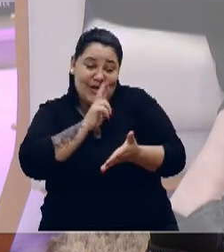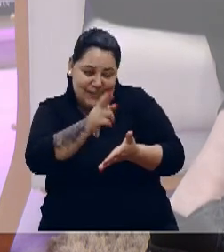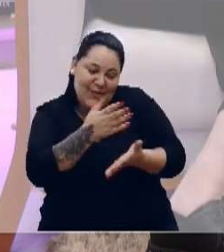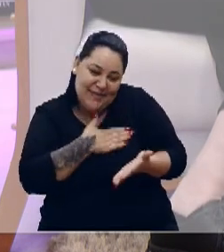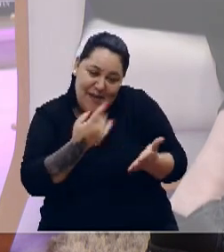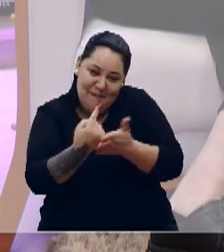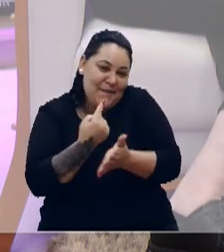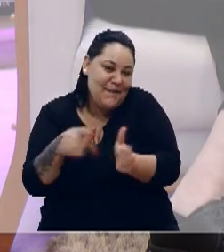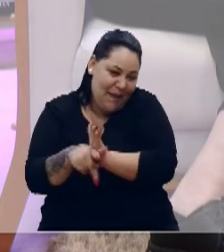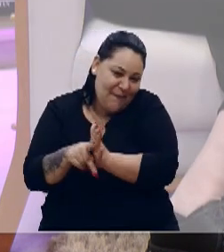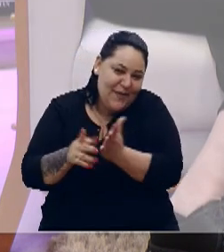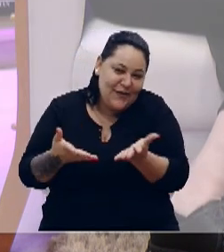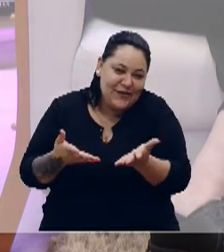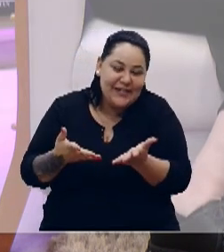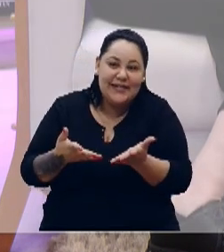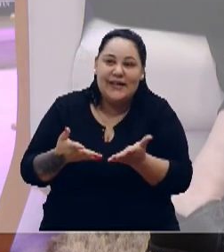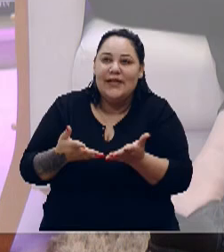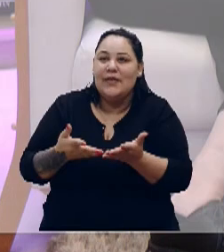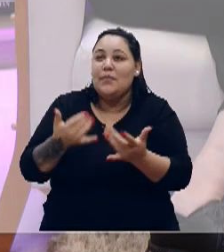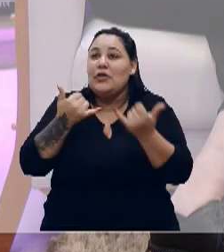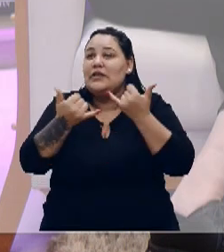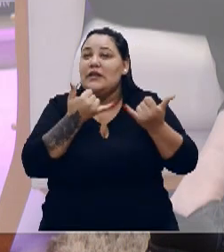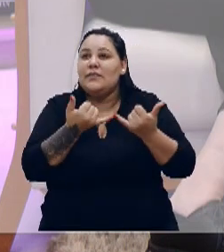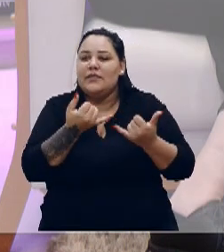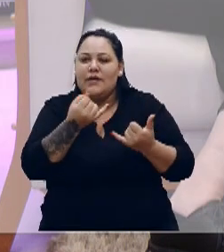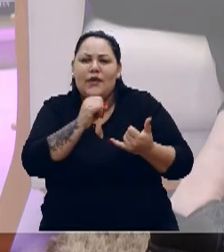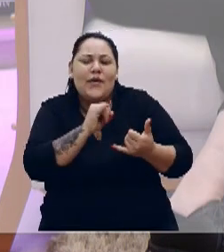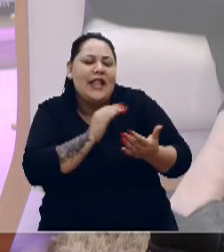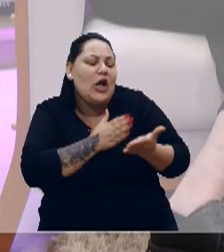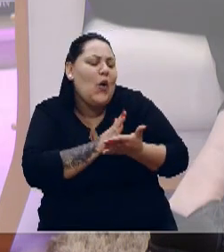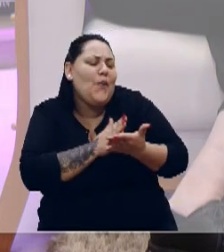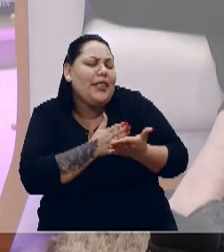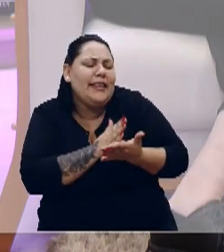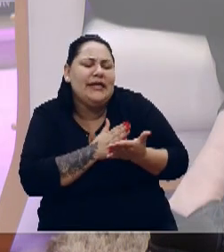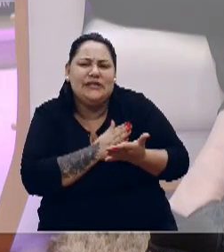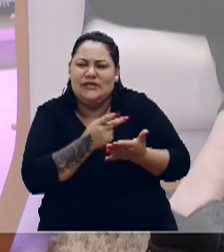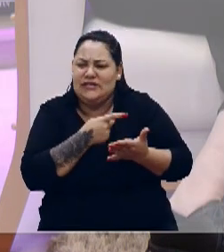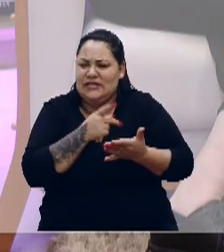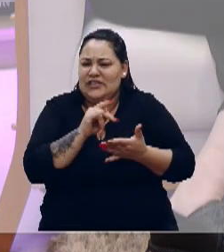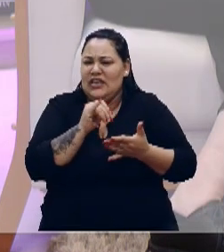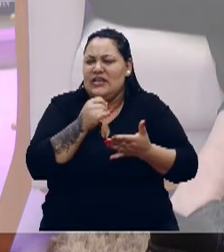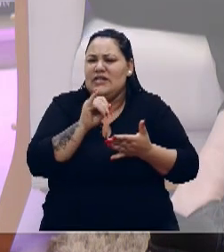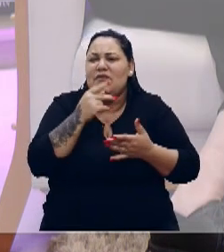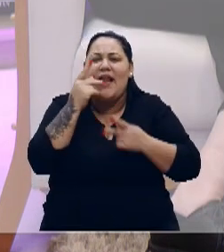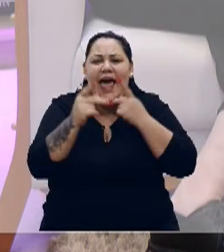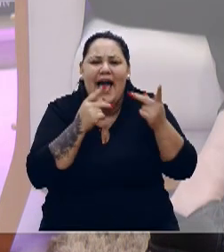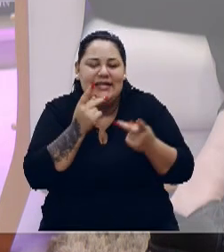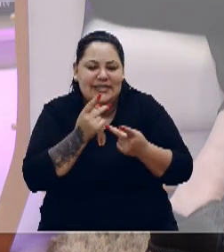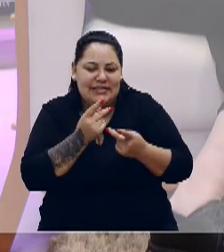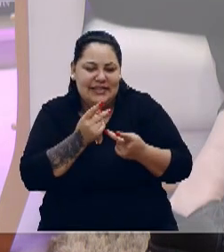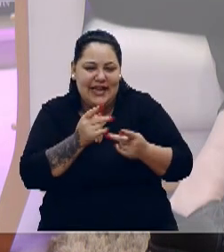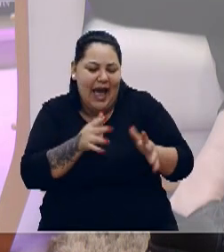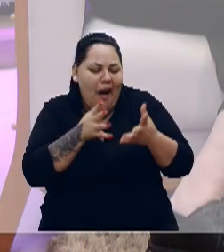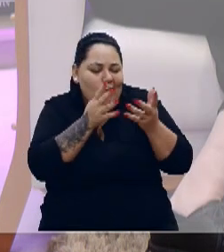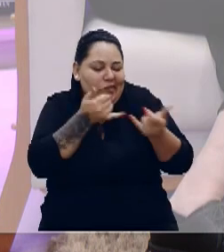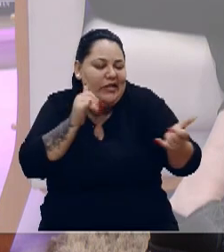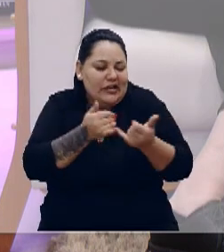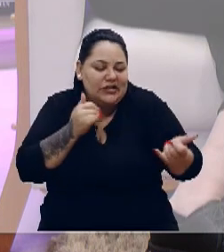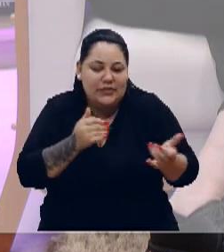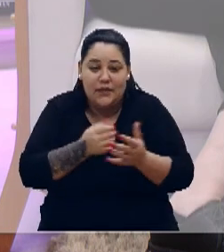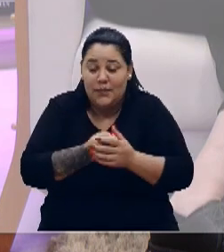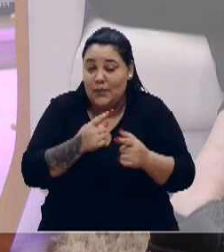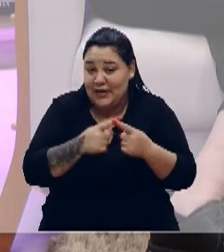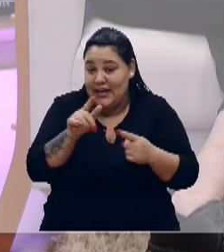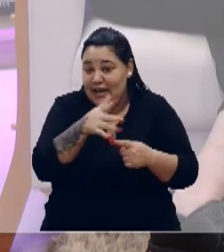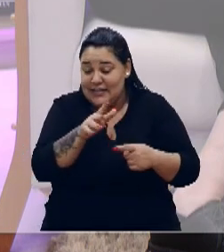verdade. Mas parecia que eu estivesse falando e ia estar atrapalhando a energia daquilo acontecer. Porque quantas vezes as pessoas falam, não fala porque senão não